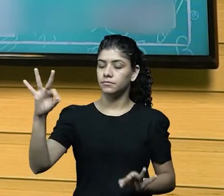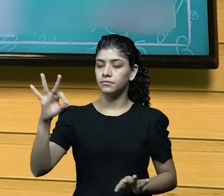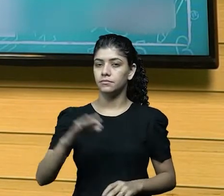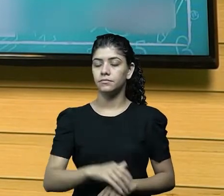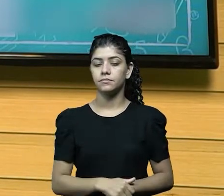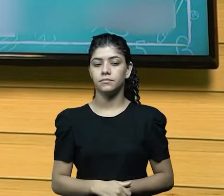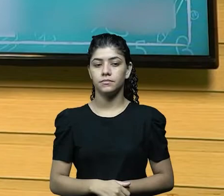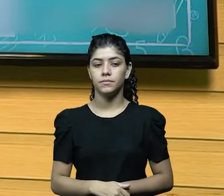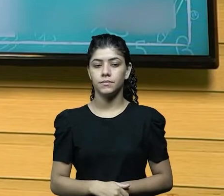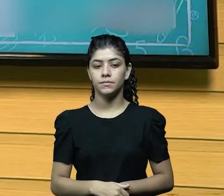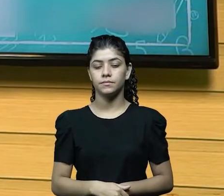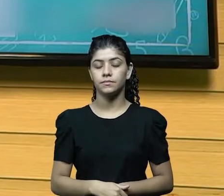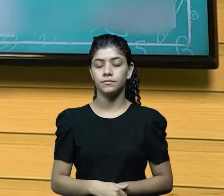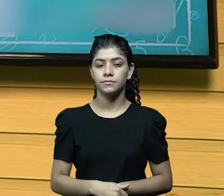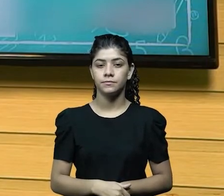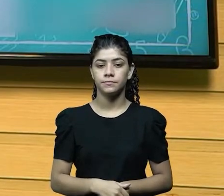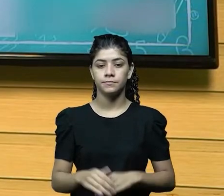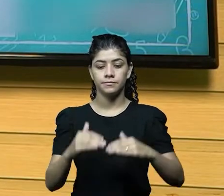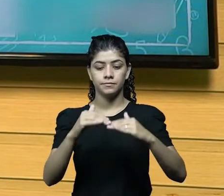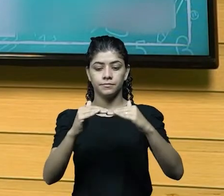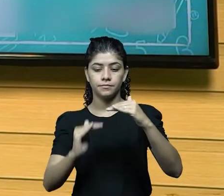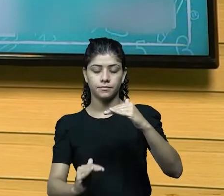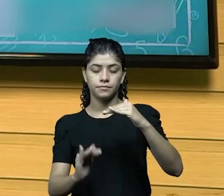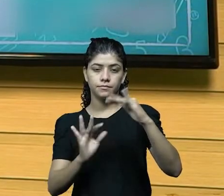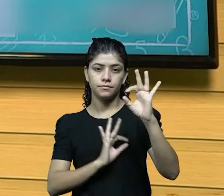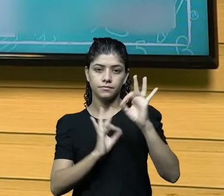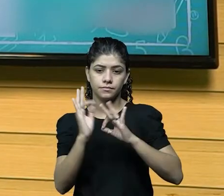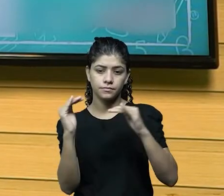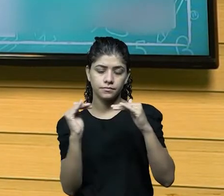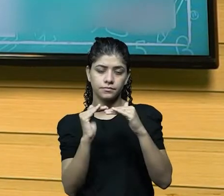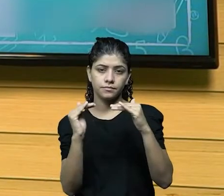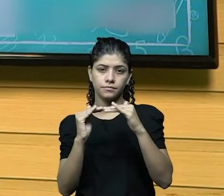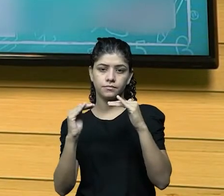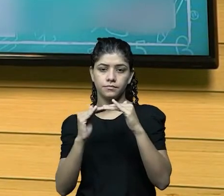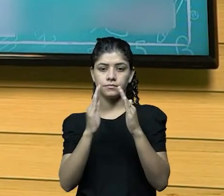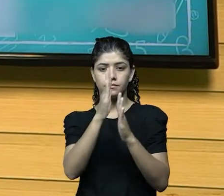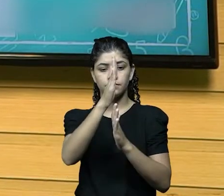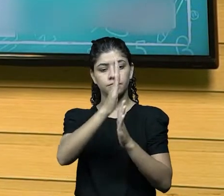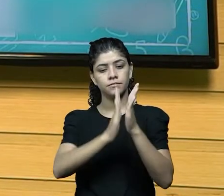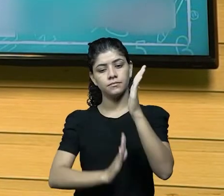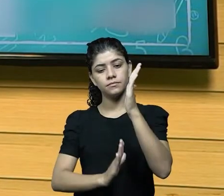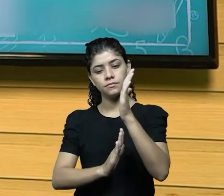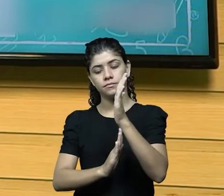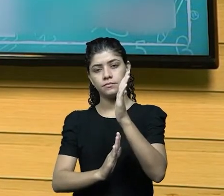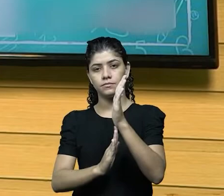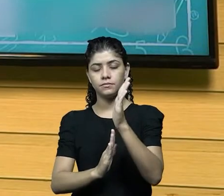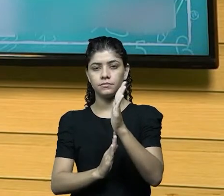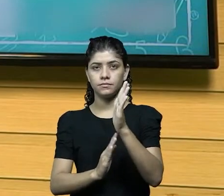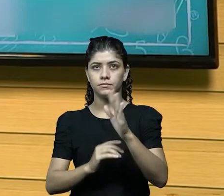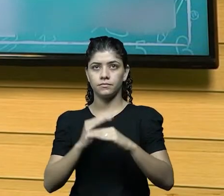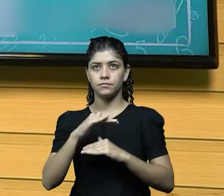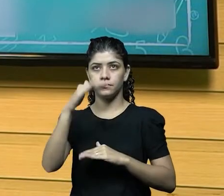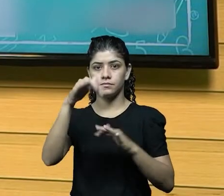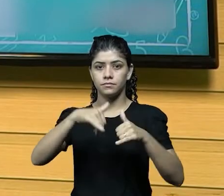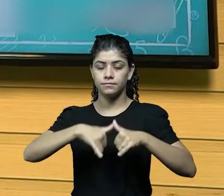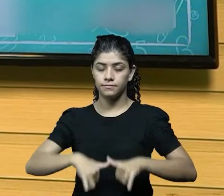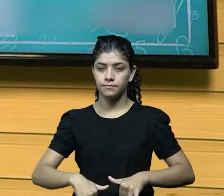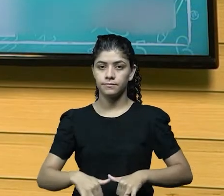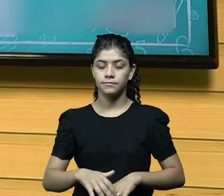Ou seja, a parte do cursor de baixo que se alinhar com a parte de cima